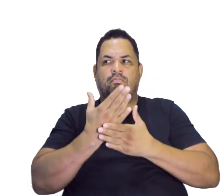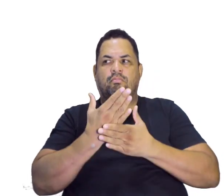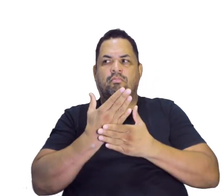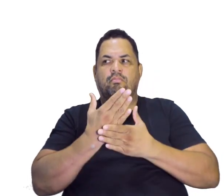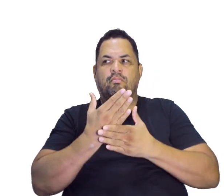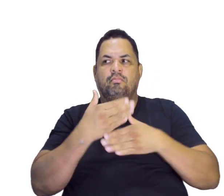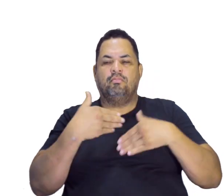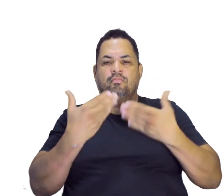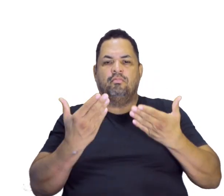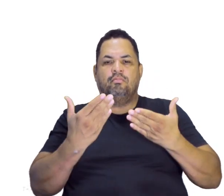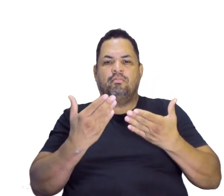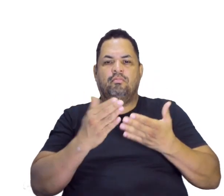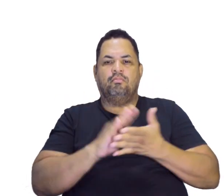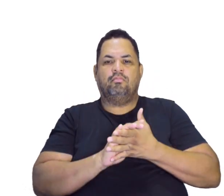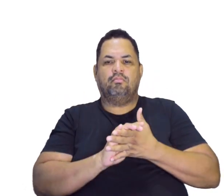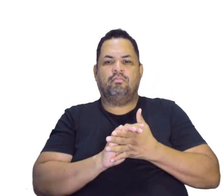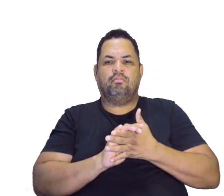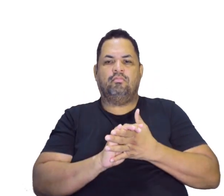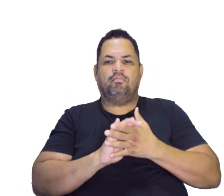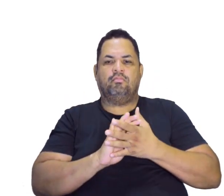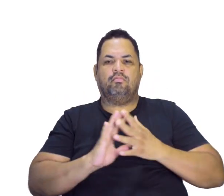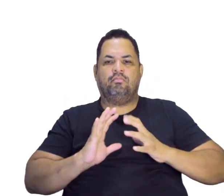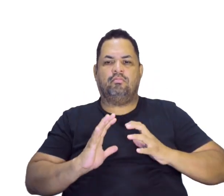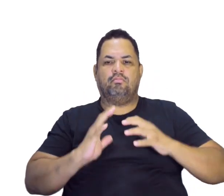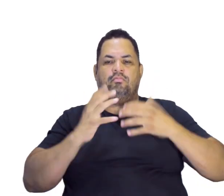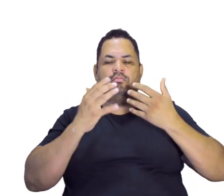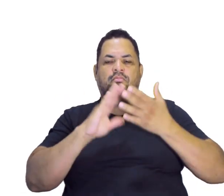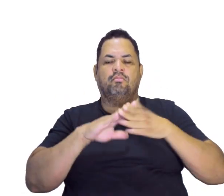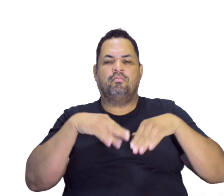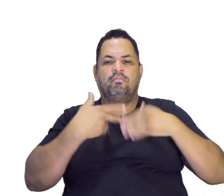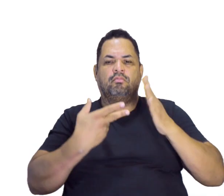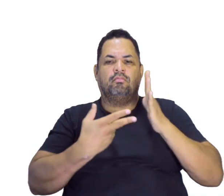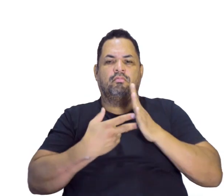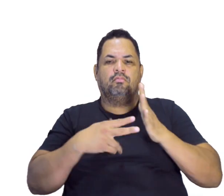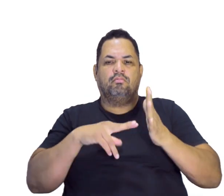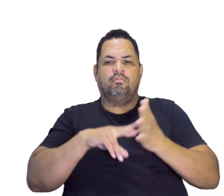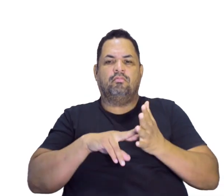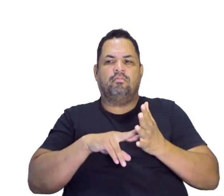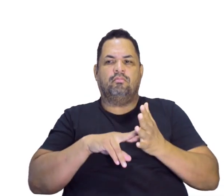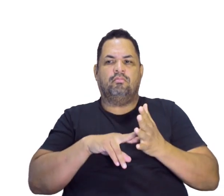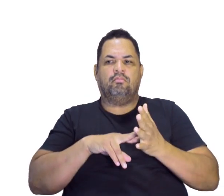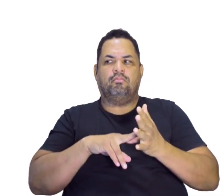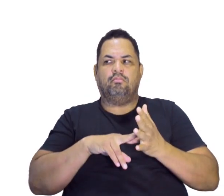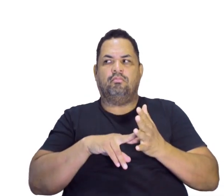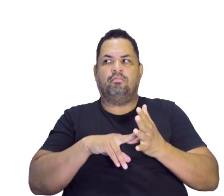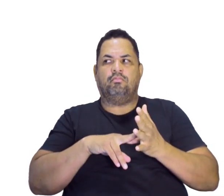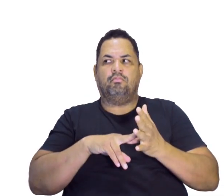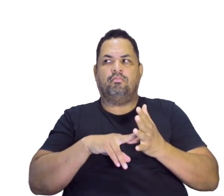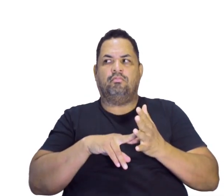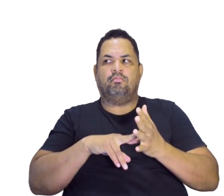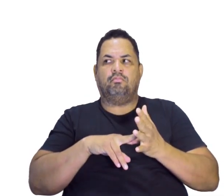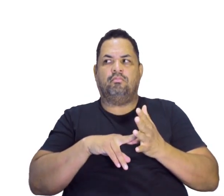né? O aniversário de alguém e o significado que